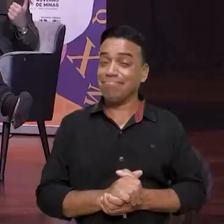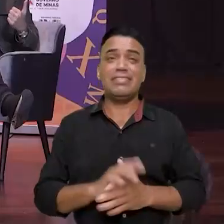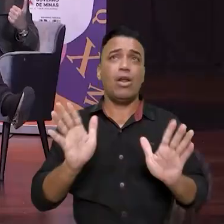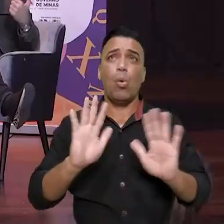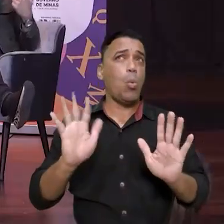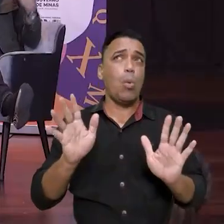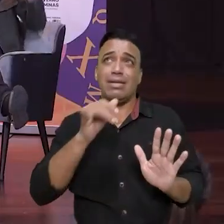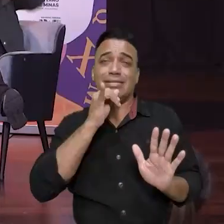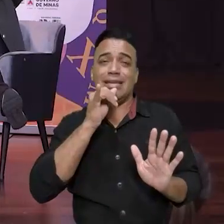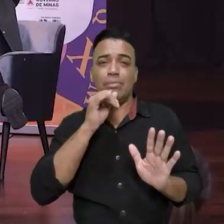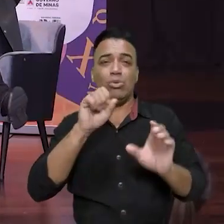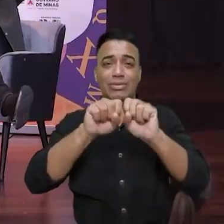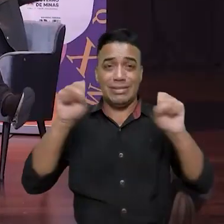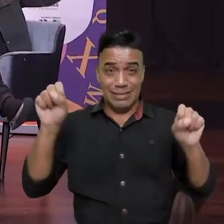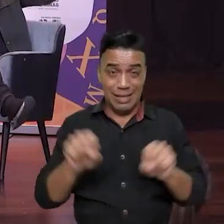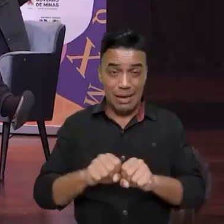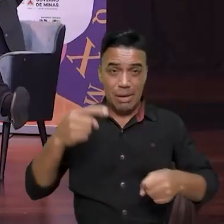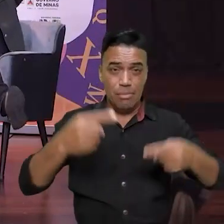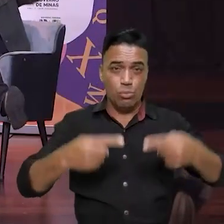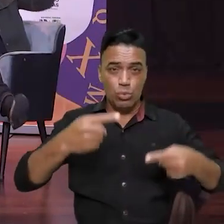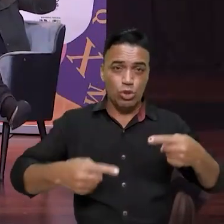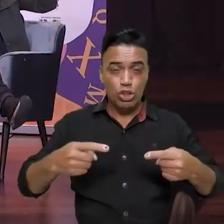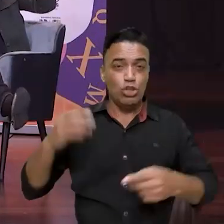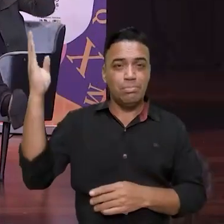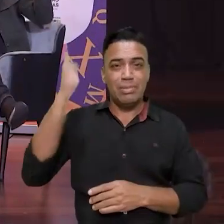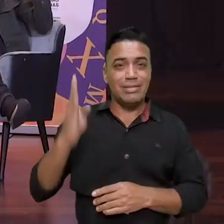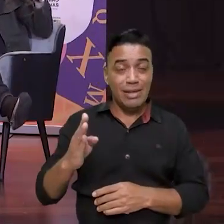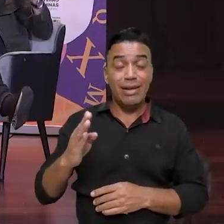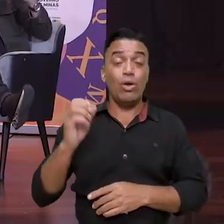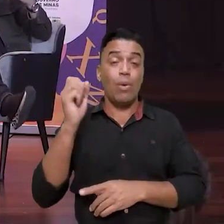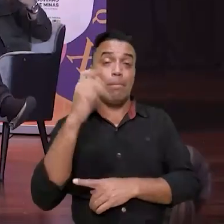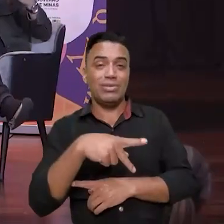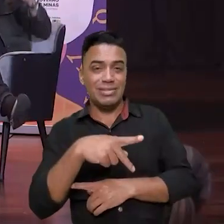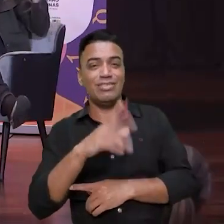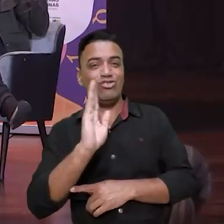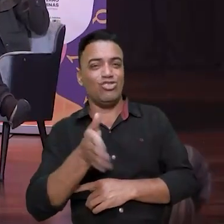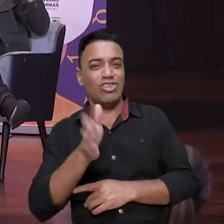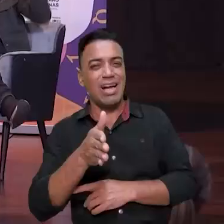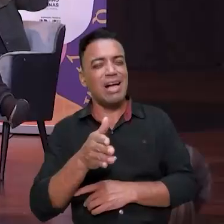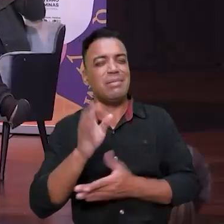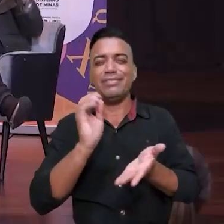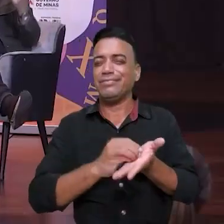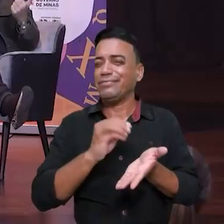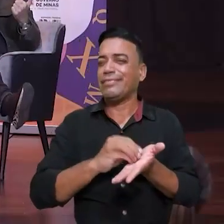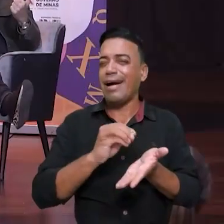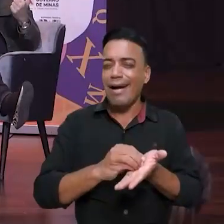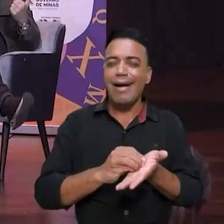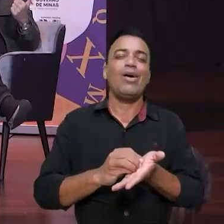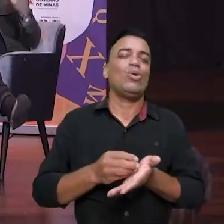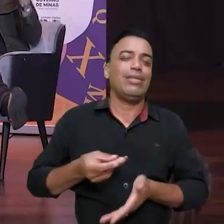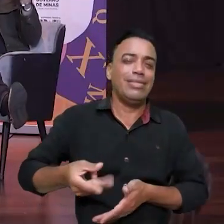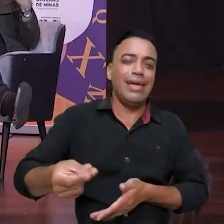Não fosse o sistema político brasileiro ou todas as questões, eu estaria aposentado há muito tempo. Mas ainda vai faltar muito tempo para